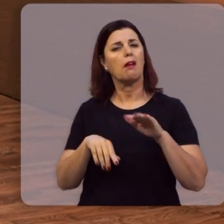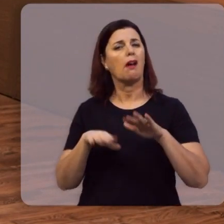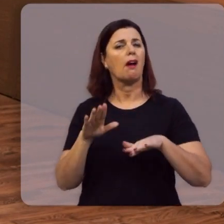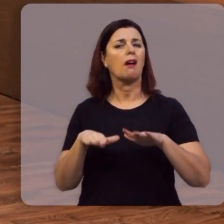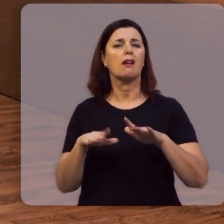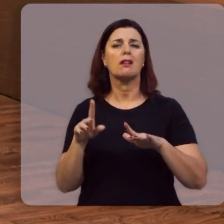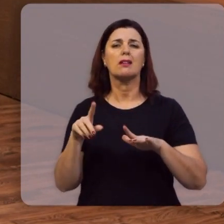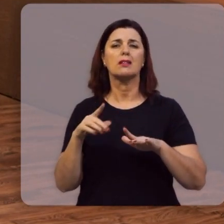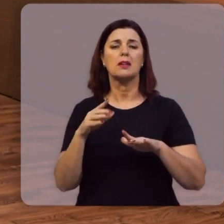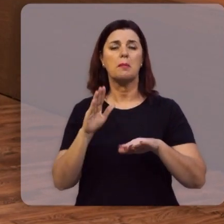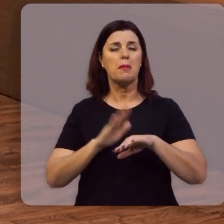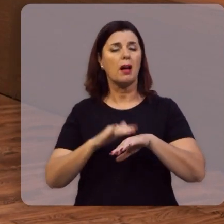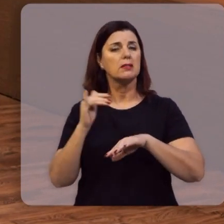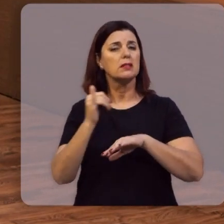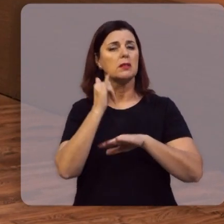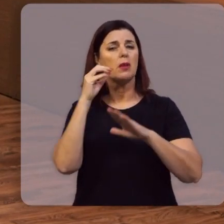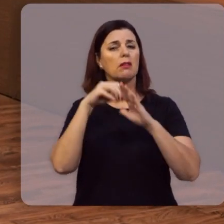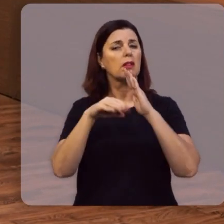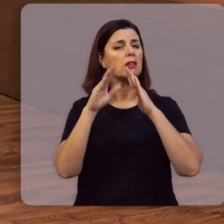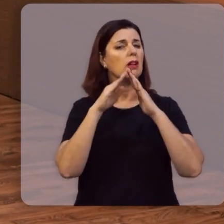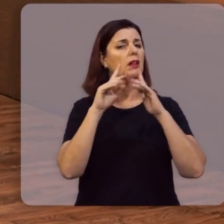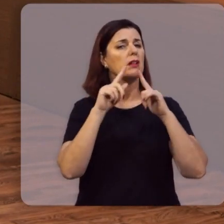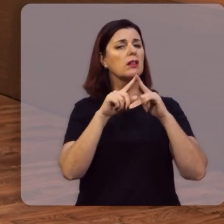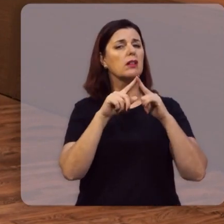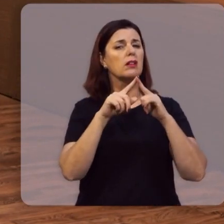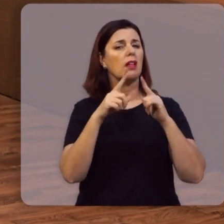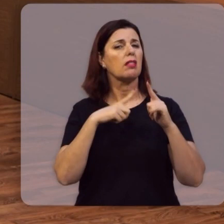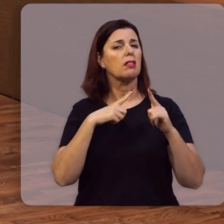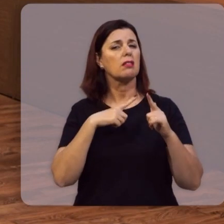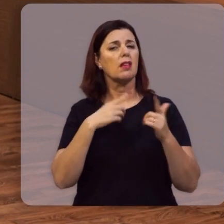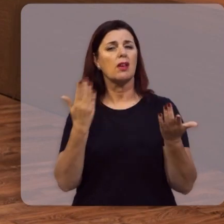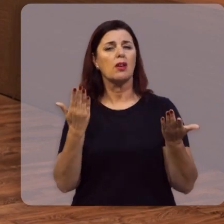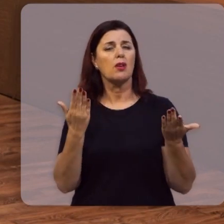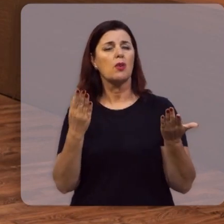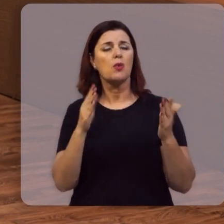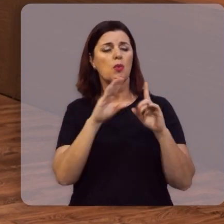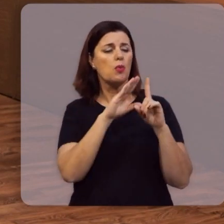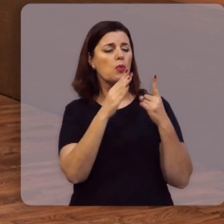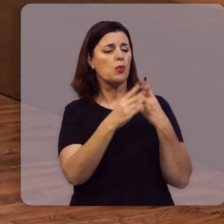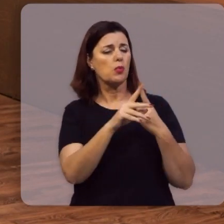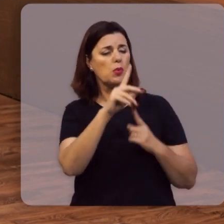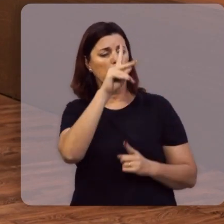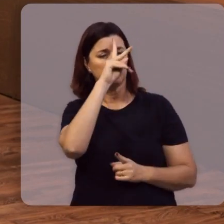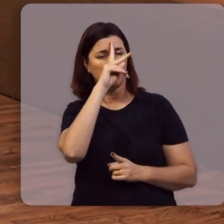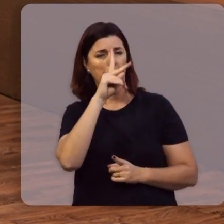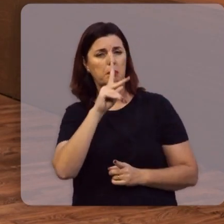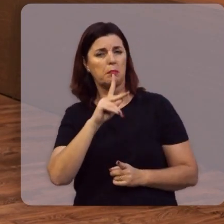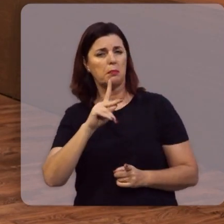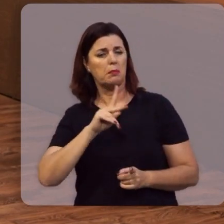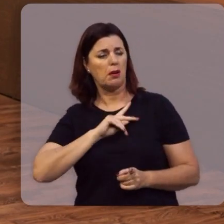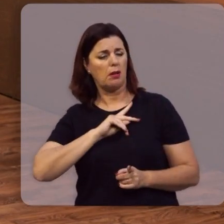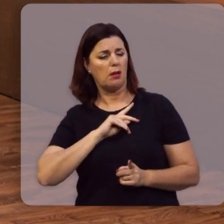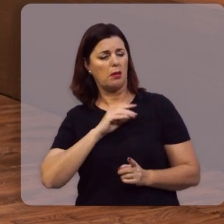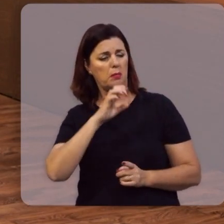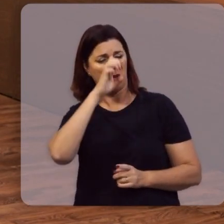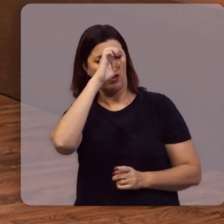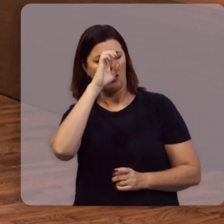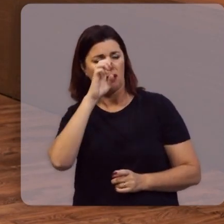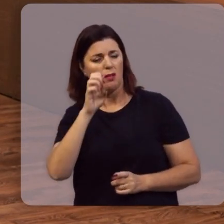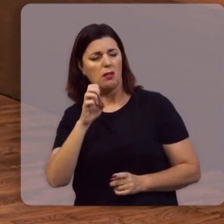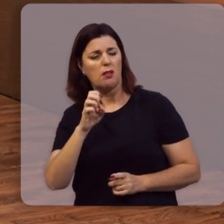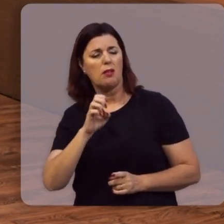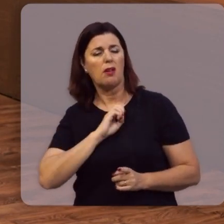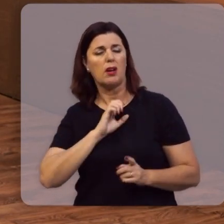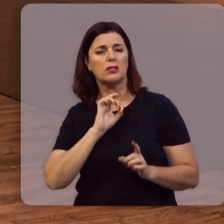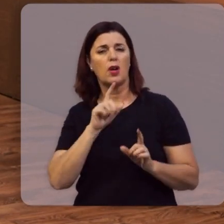a ênfase da igreja é num culto antropocêntrico, é numa prática cristã antropocêntrica, tudo